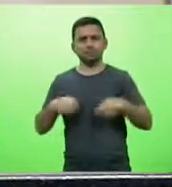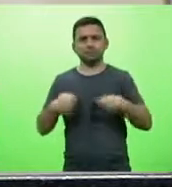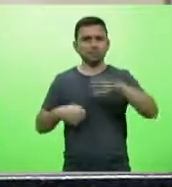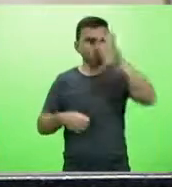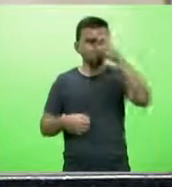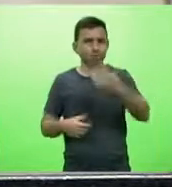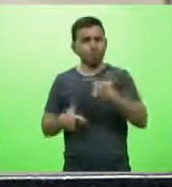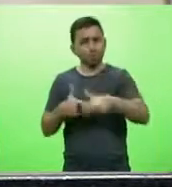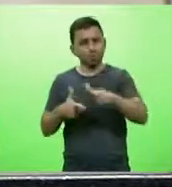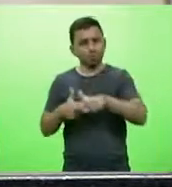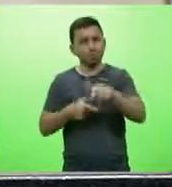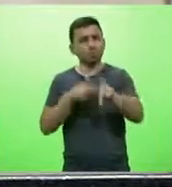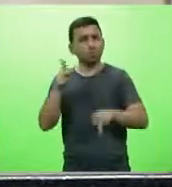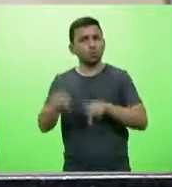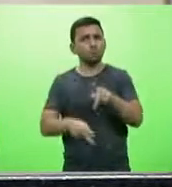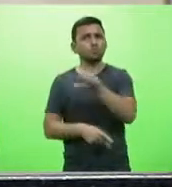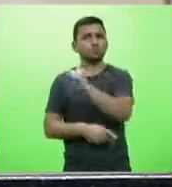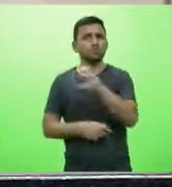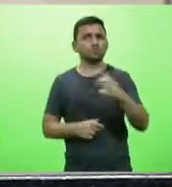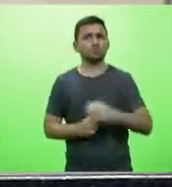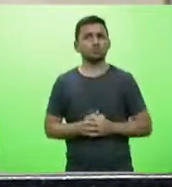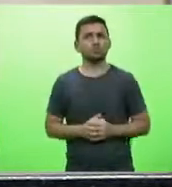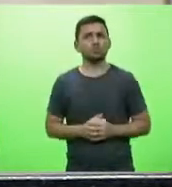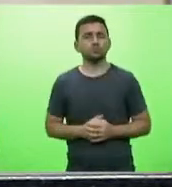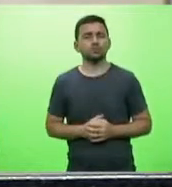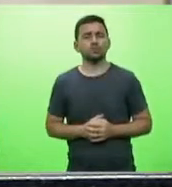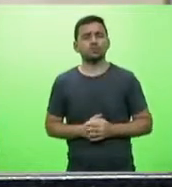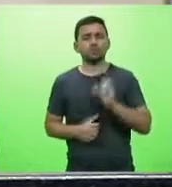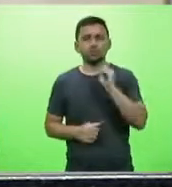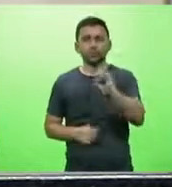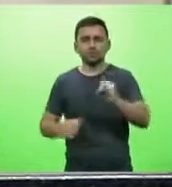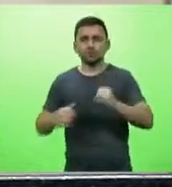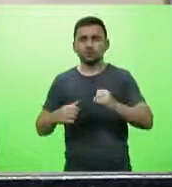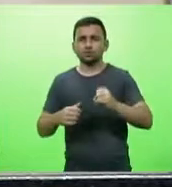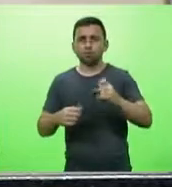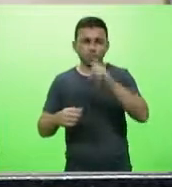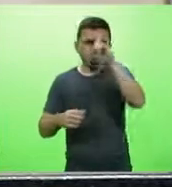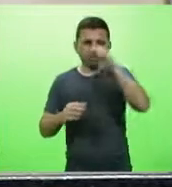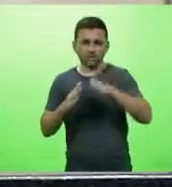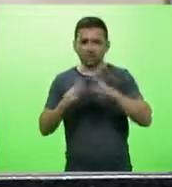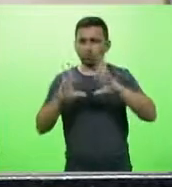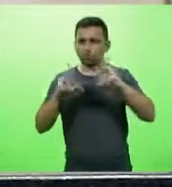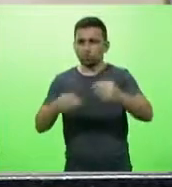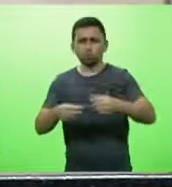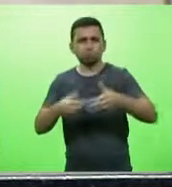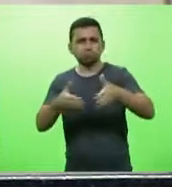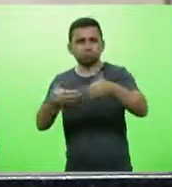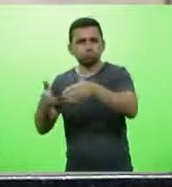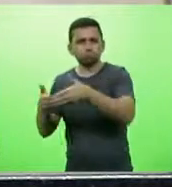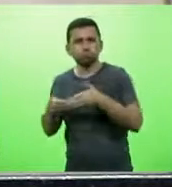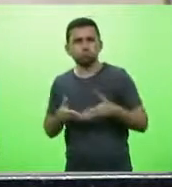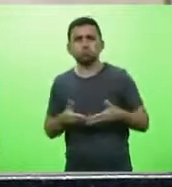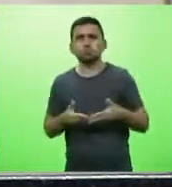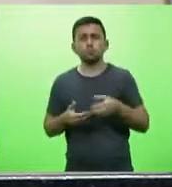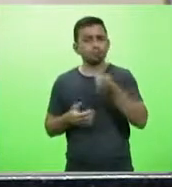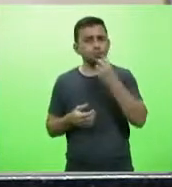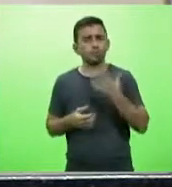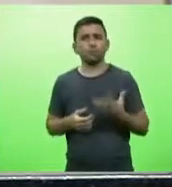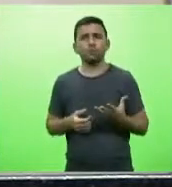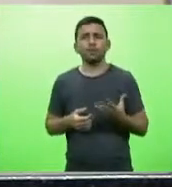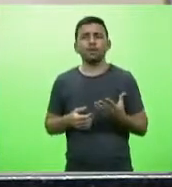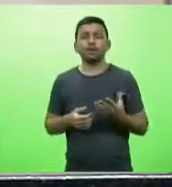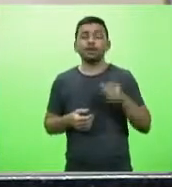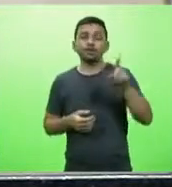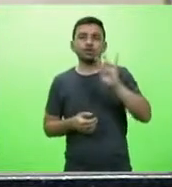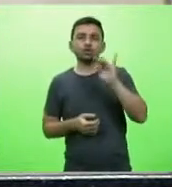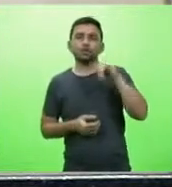problema da população catarinense. Então, se ativarmos todos os hospitais, em Timbó, eu recebi uma ligação aqui, deputado Márcio,